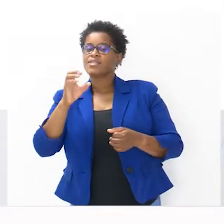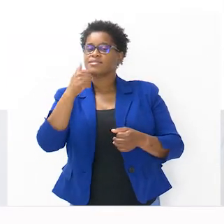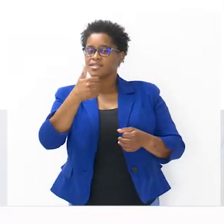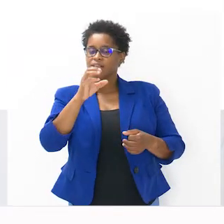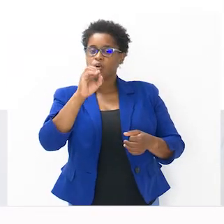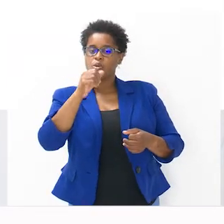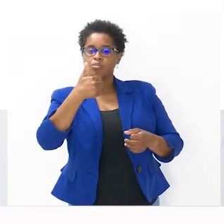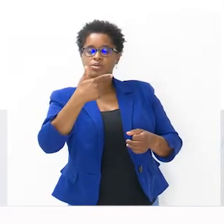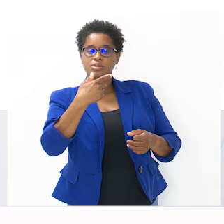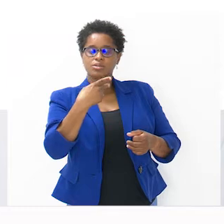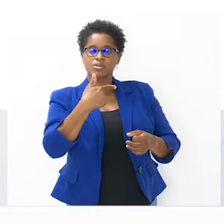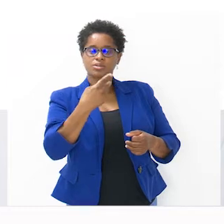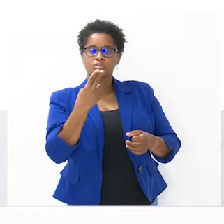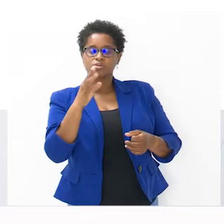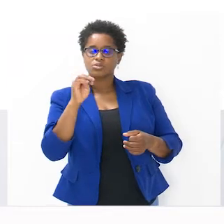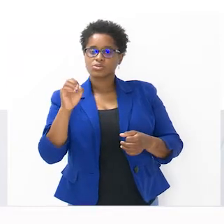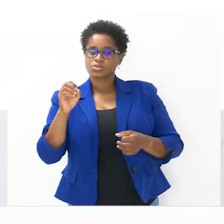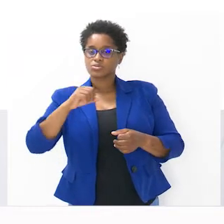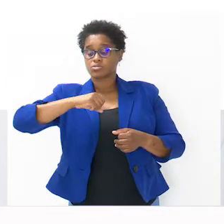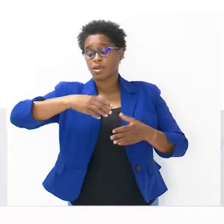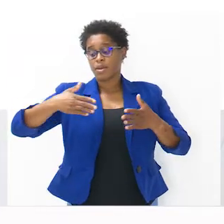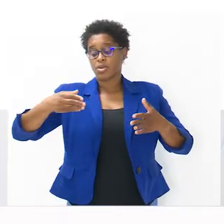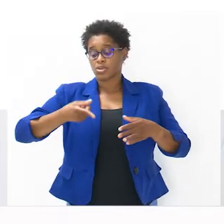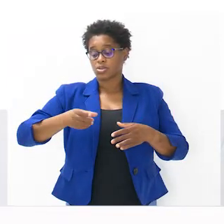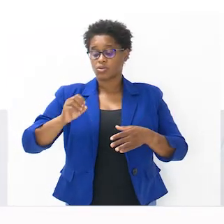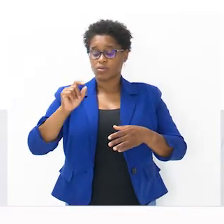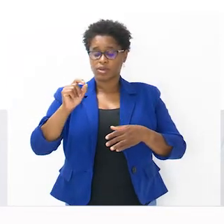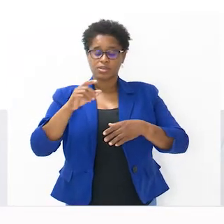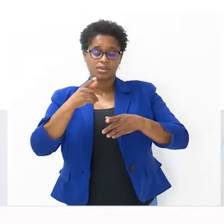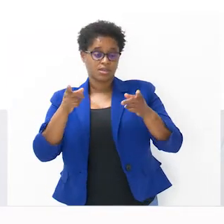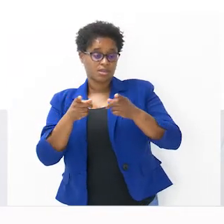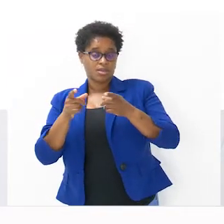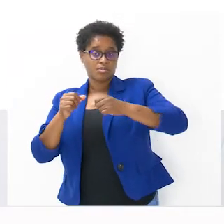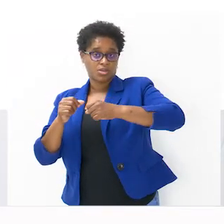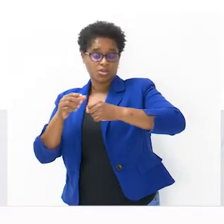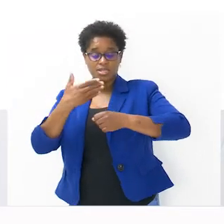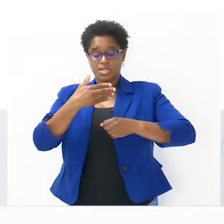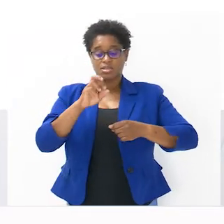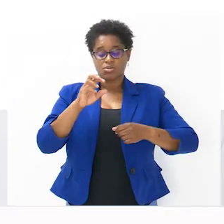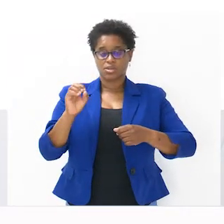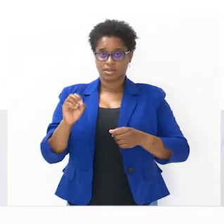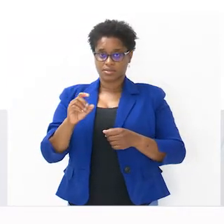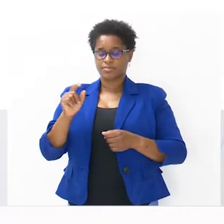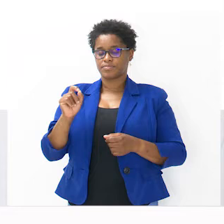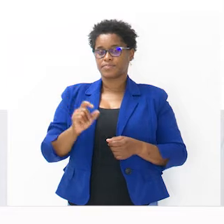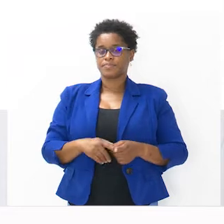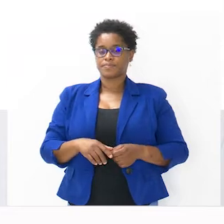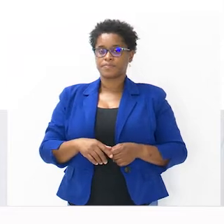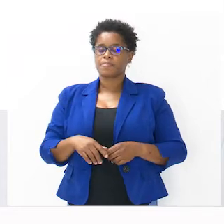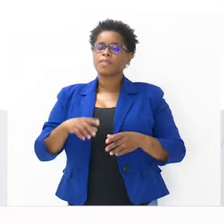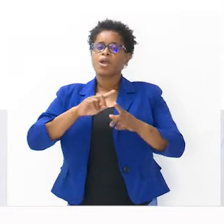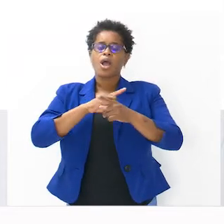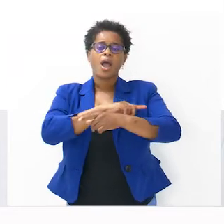certo, obtuso, maior do que 90 e menor do que 180. Um ângulo que mede